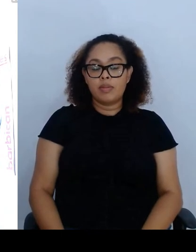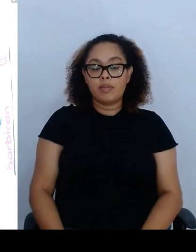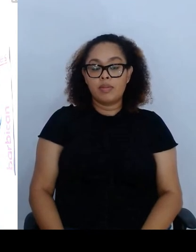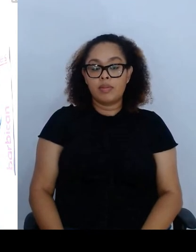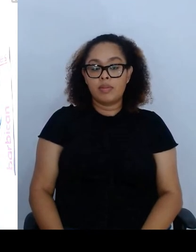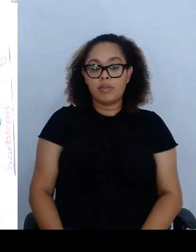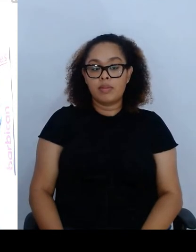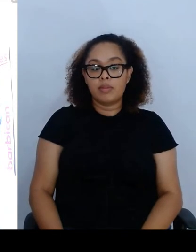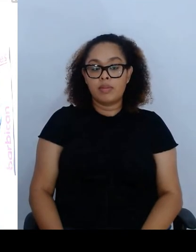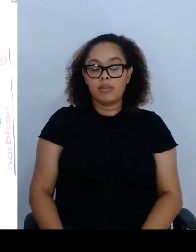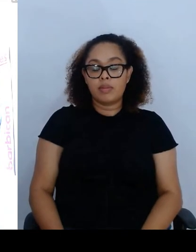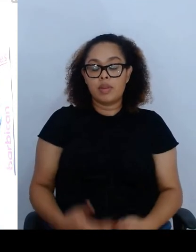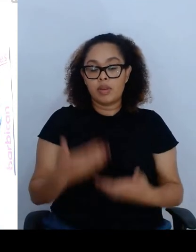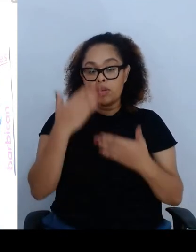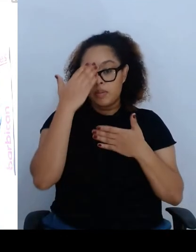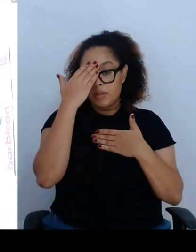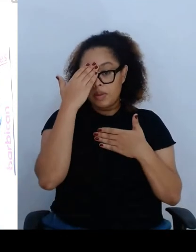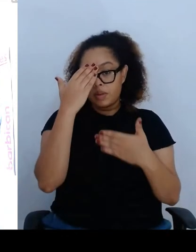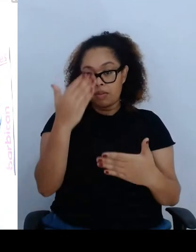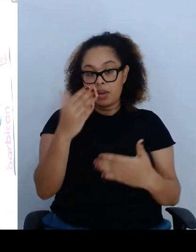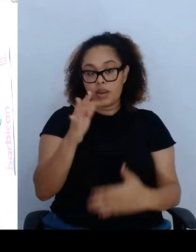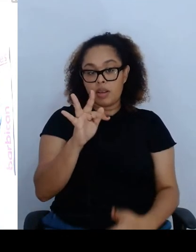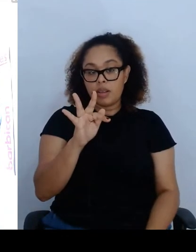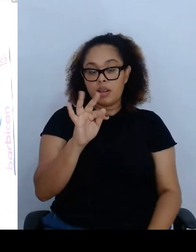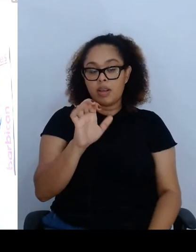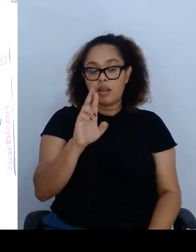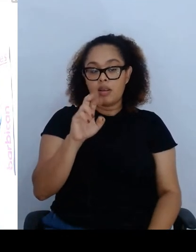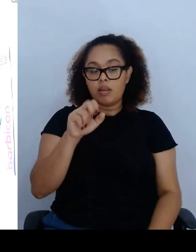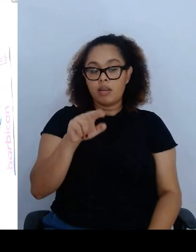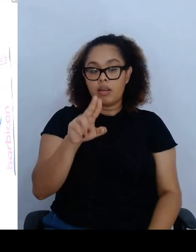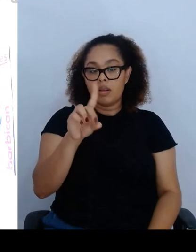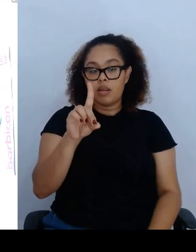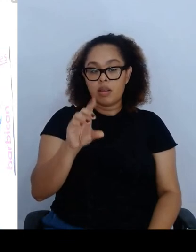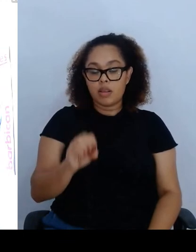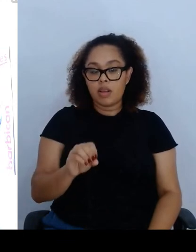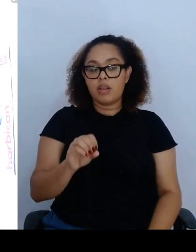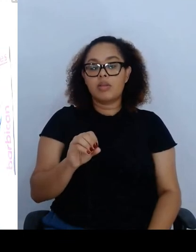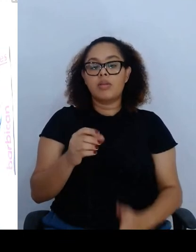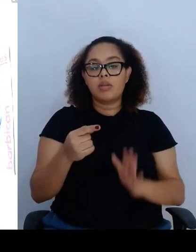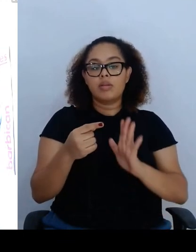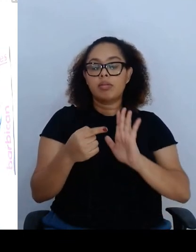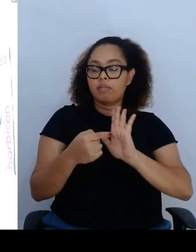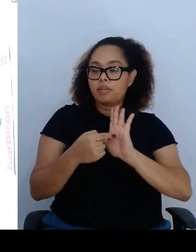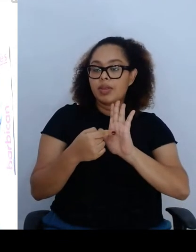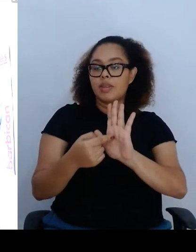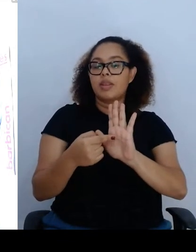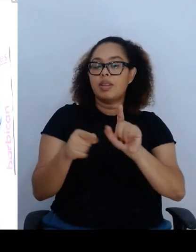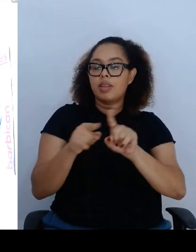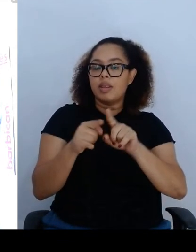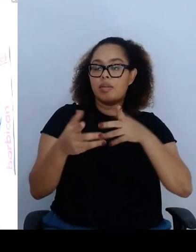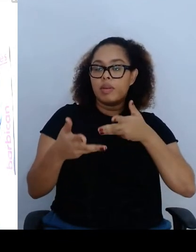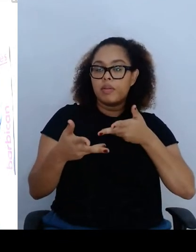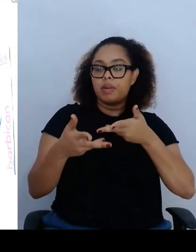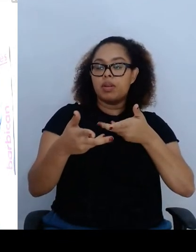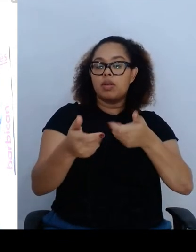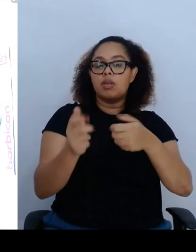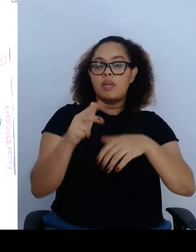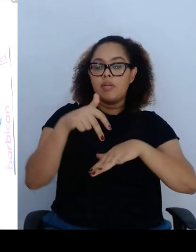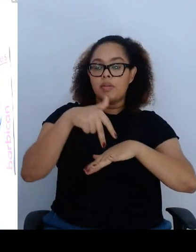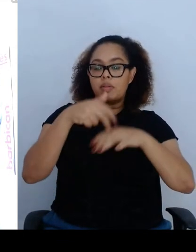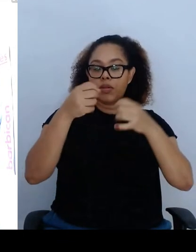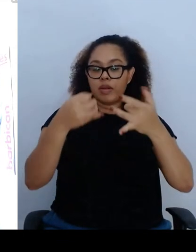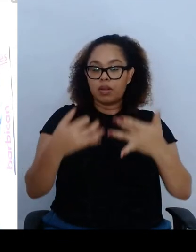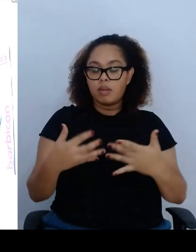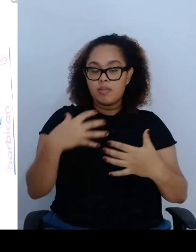Muito obrigado Fernando agradeço pela apresentação Agradeço pelo convite para falar hoje é de fato um privilégio